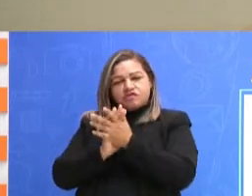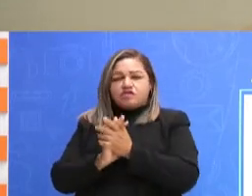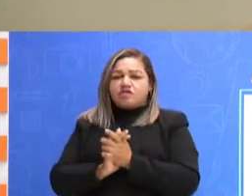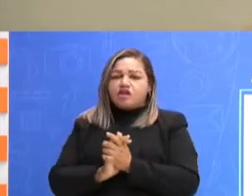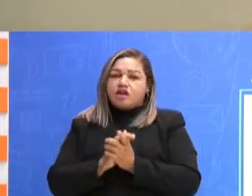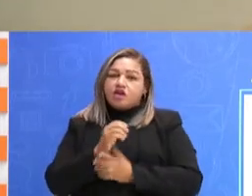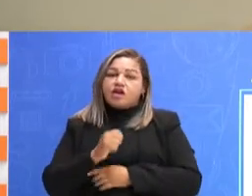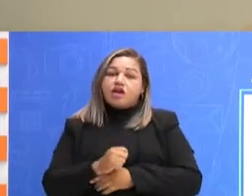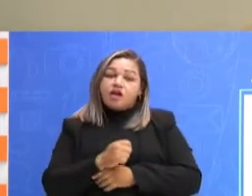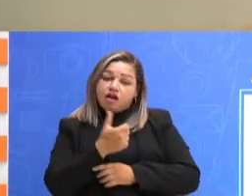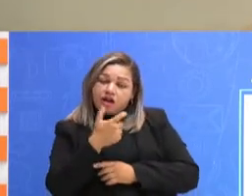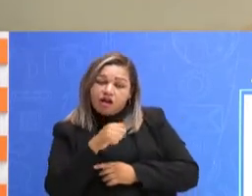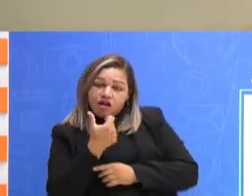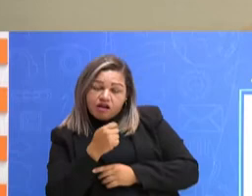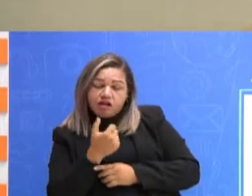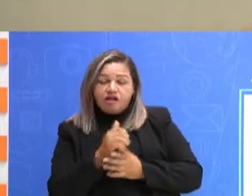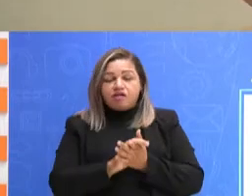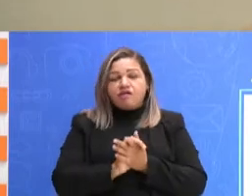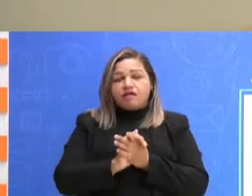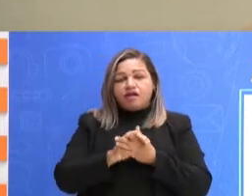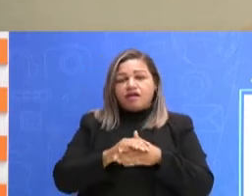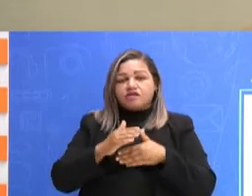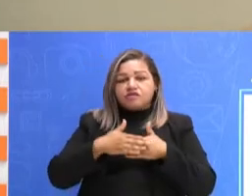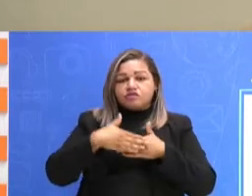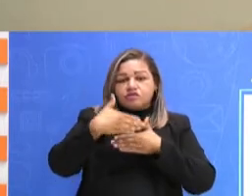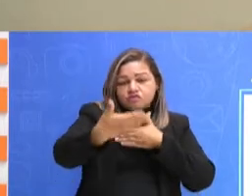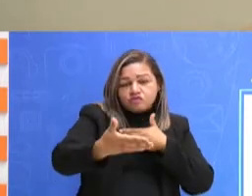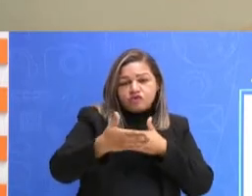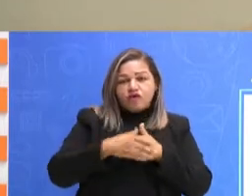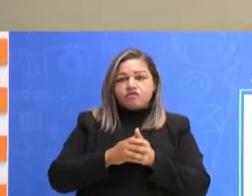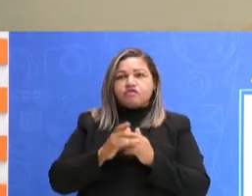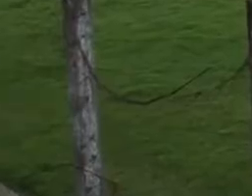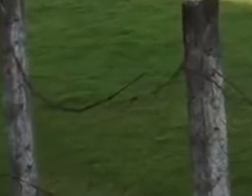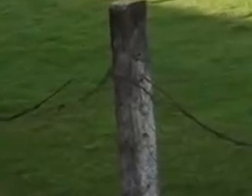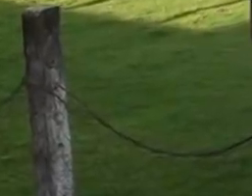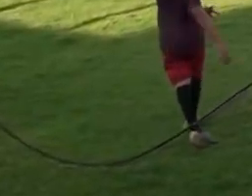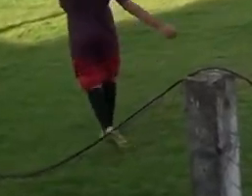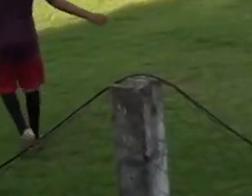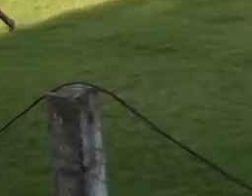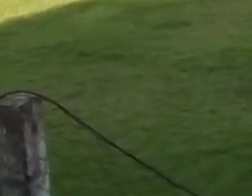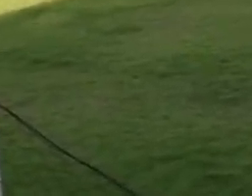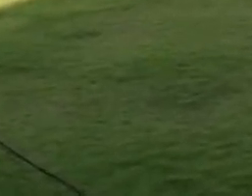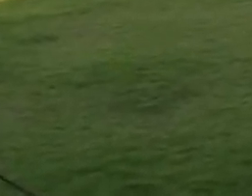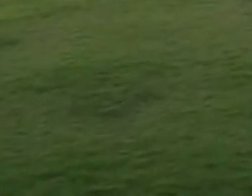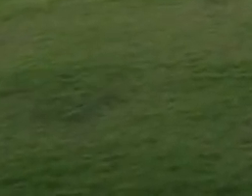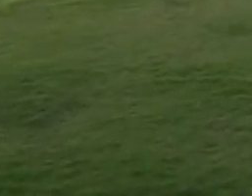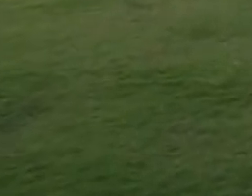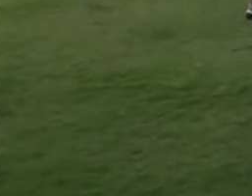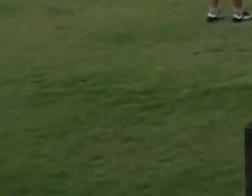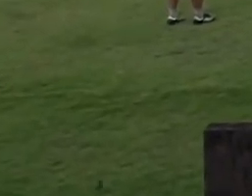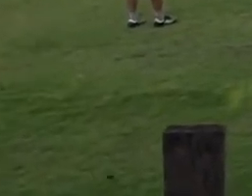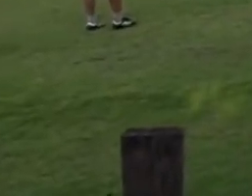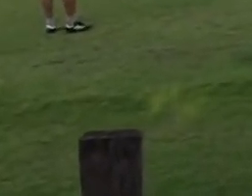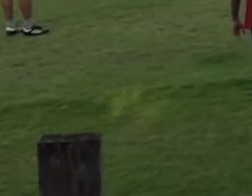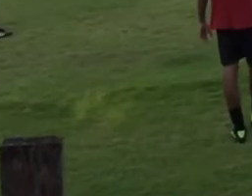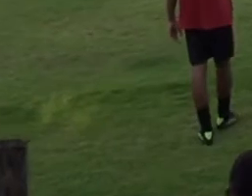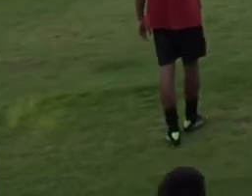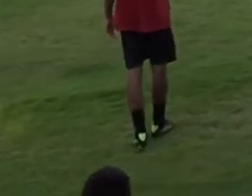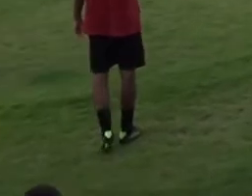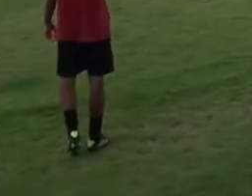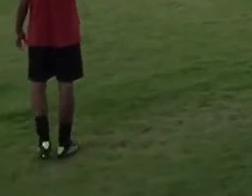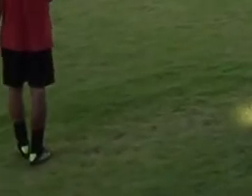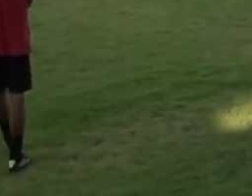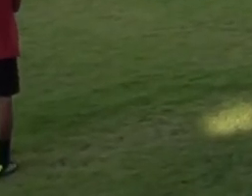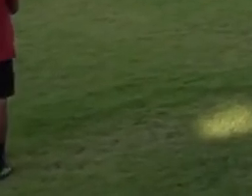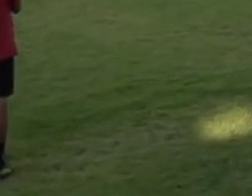atividades esportivas, inclusive liberando algumas praças de esportes. Com isso, treinos, amistosos e jogos